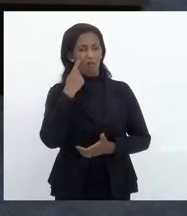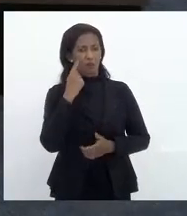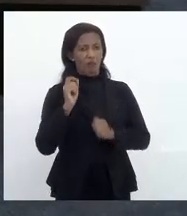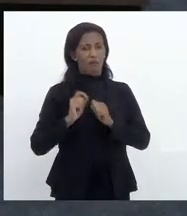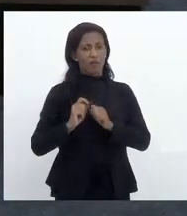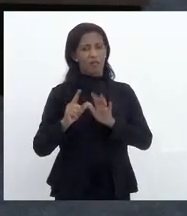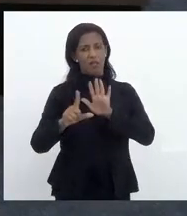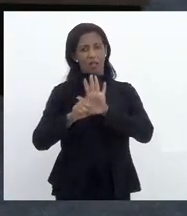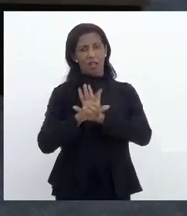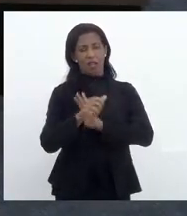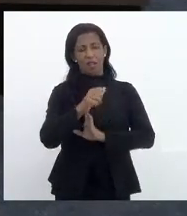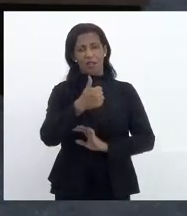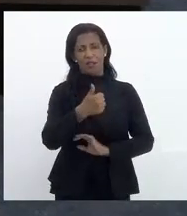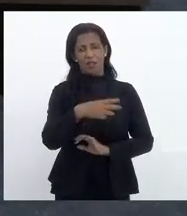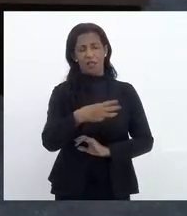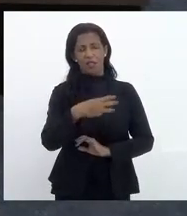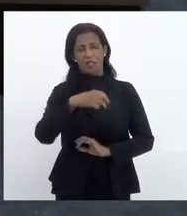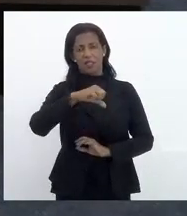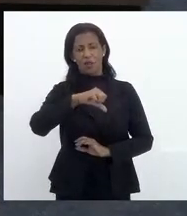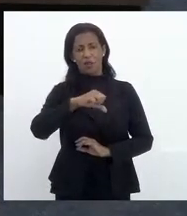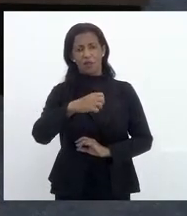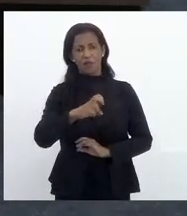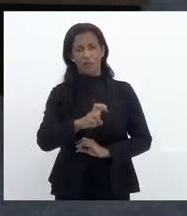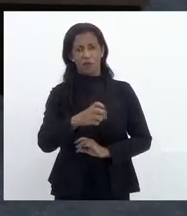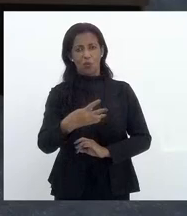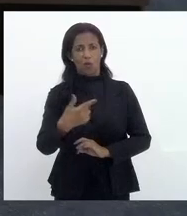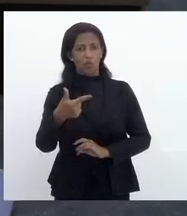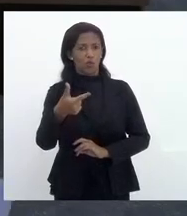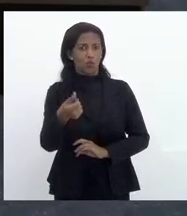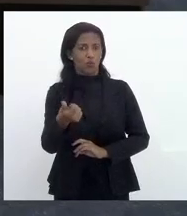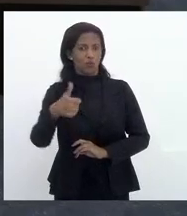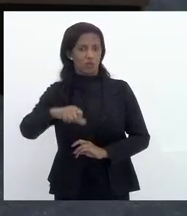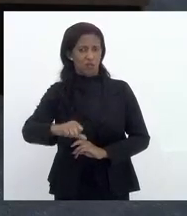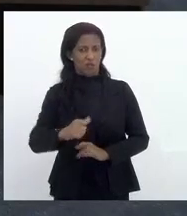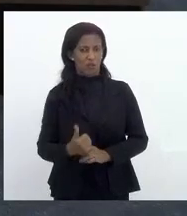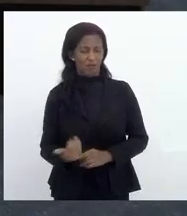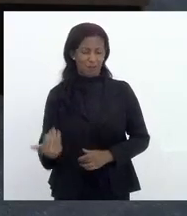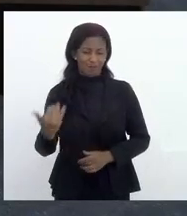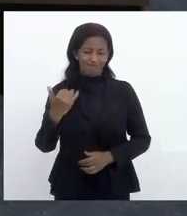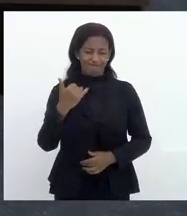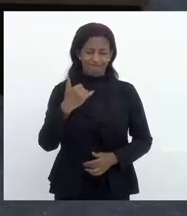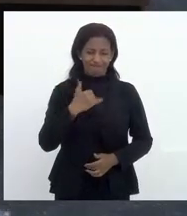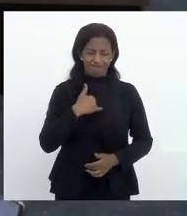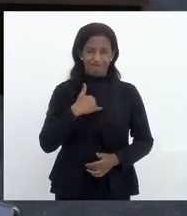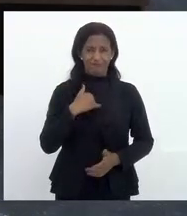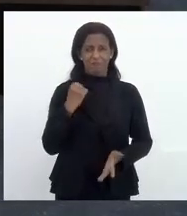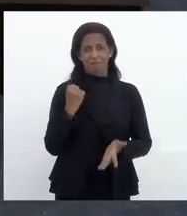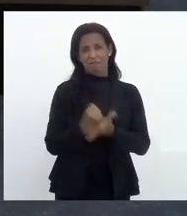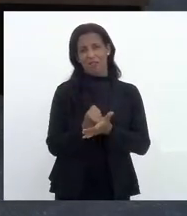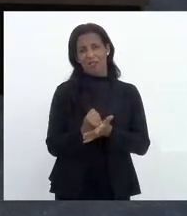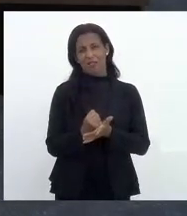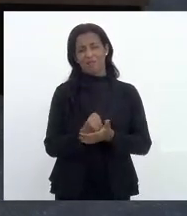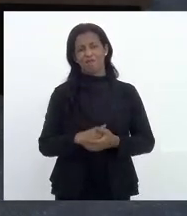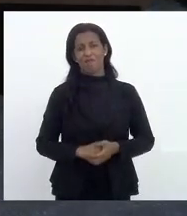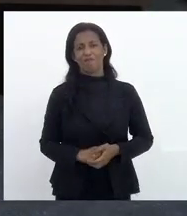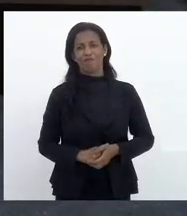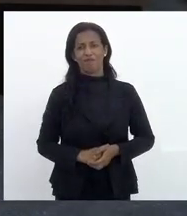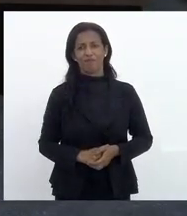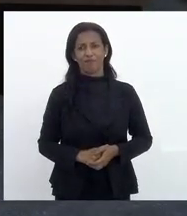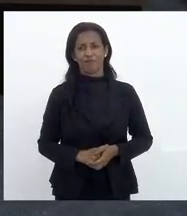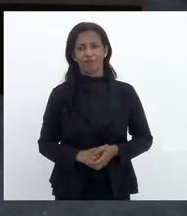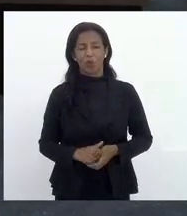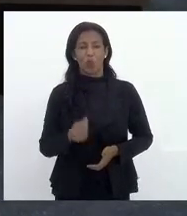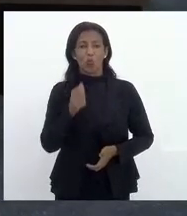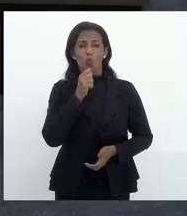a lei 13954 2019 então fere realmente o pacto né